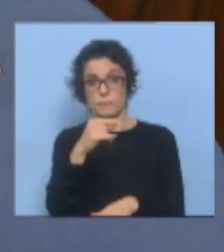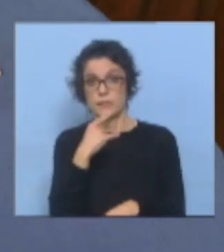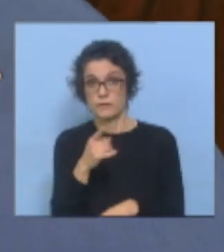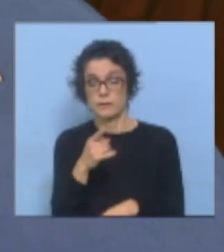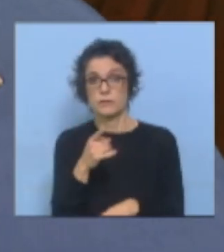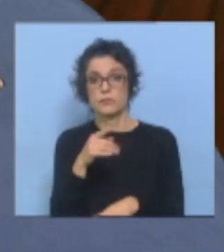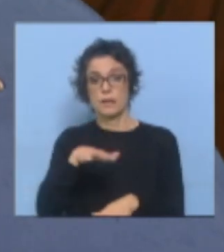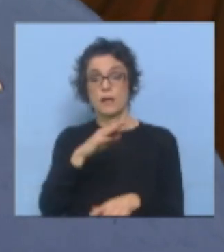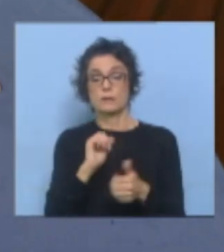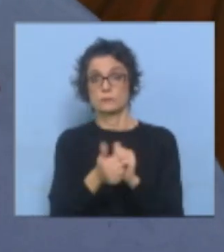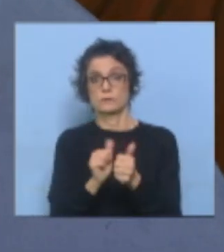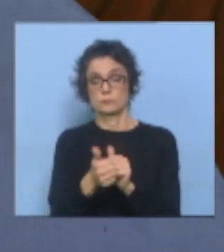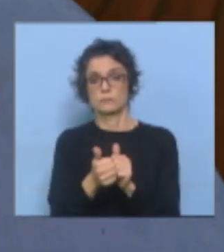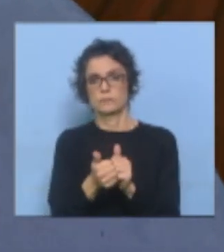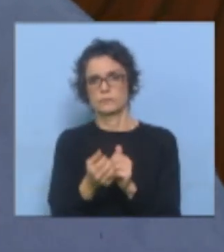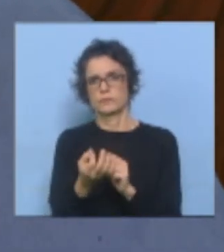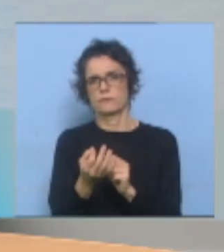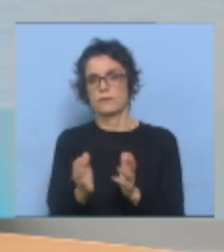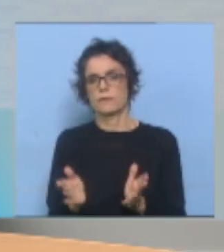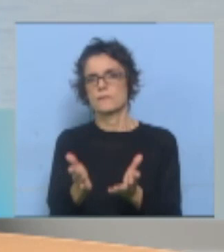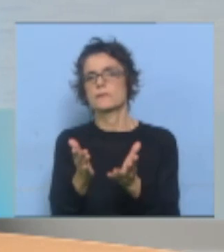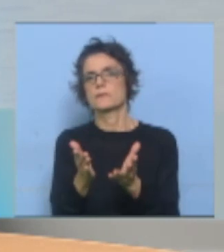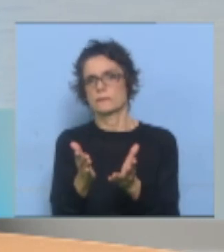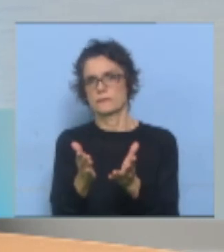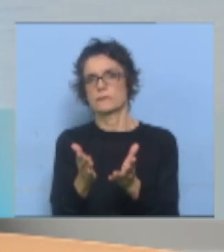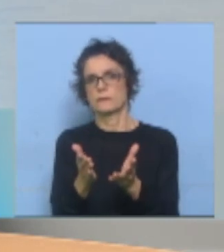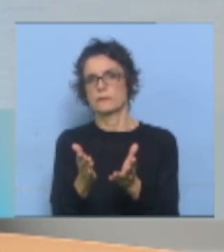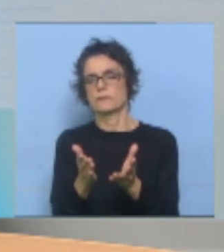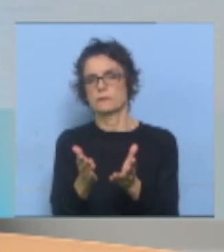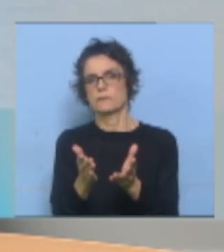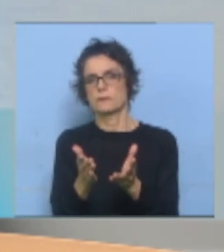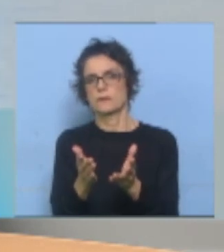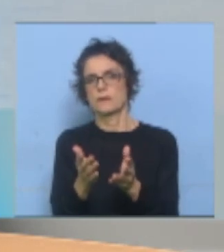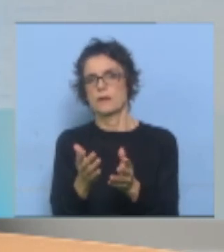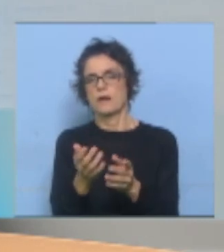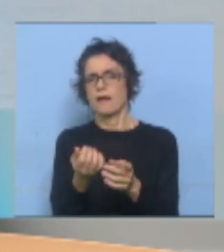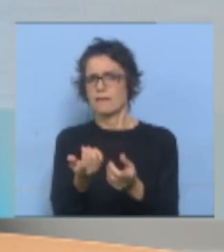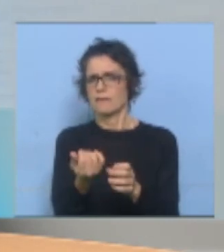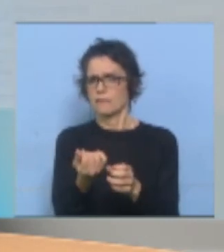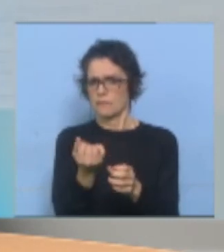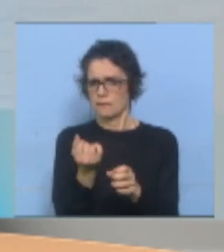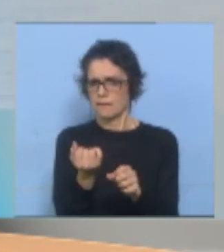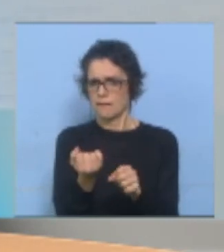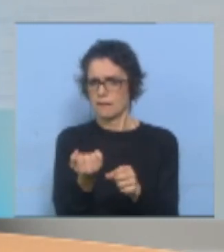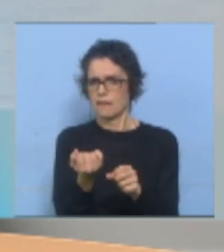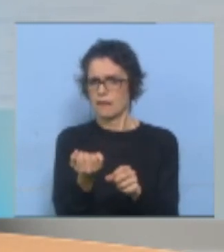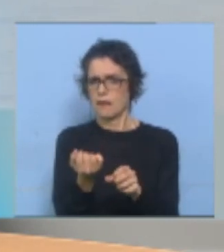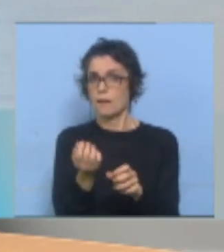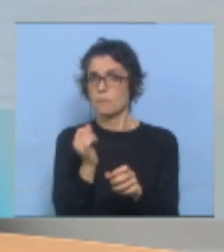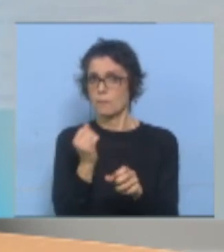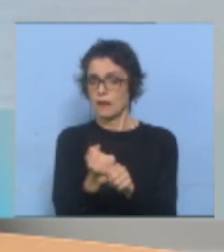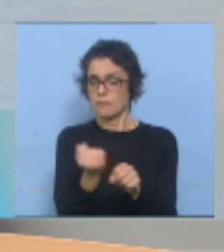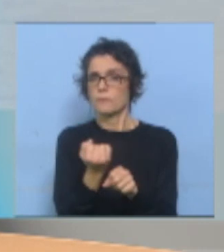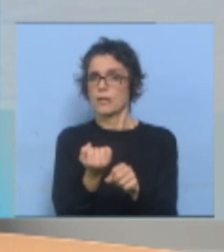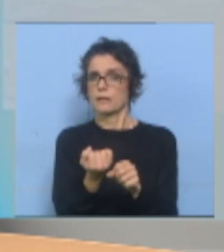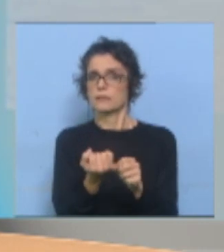é uma área muito favorável ao trabalhar competências éticas e de fair play, de aceitação do outro e de